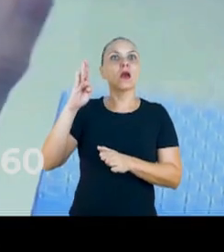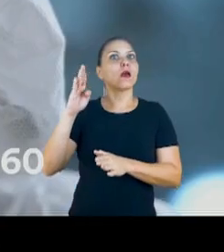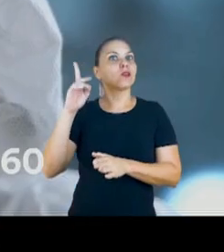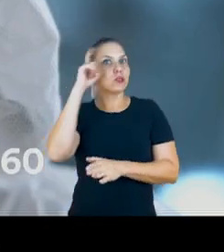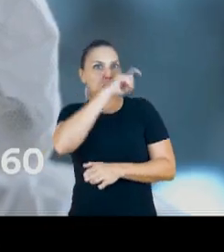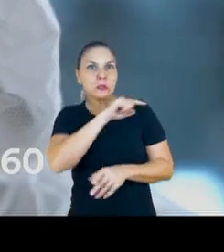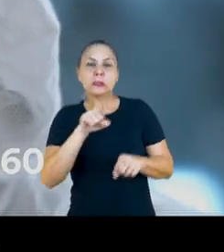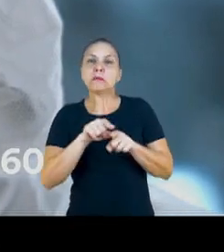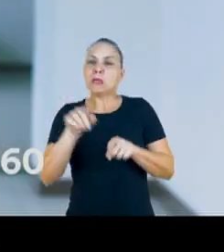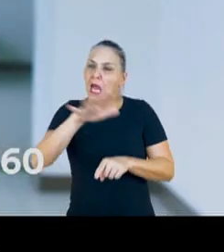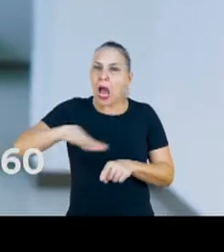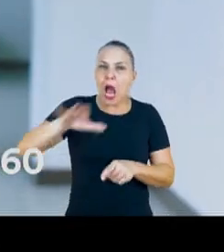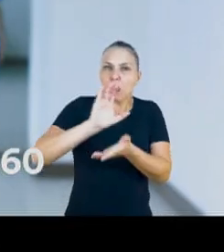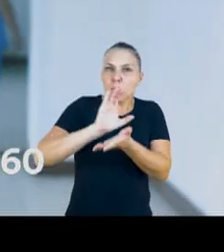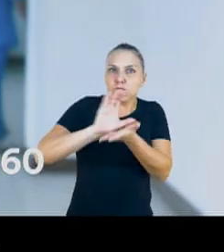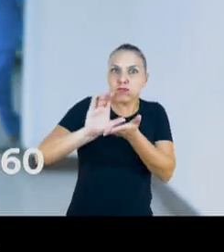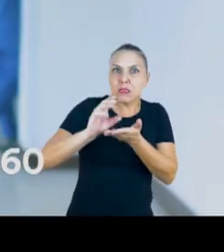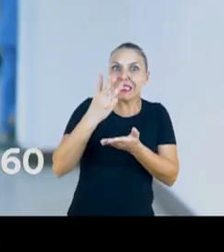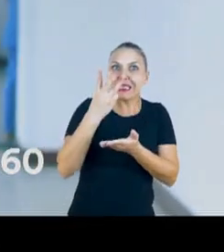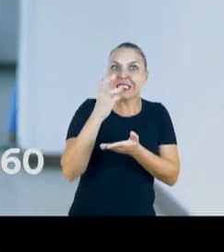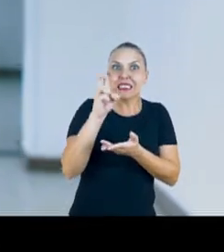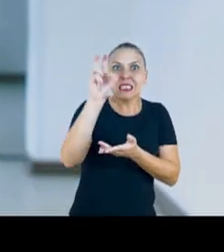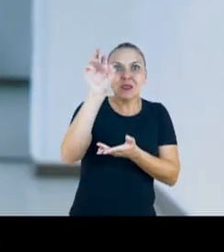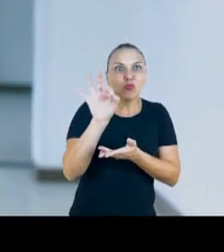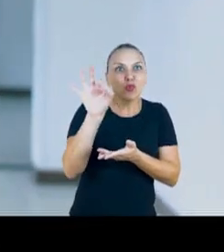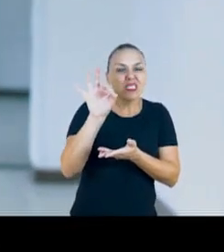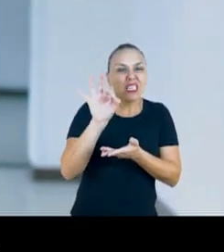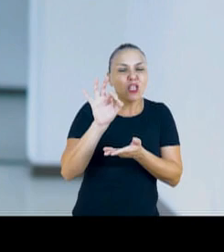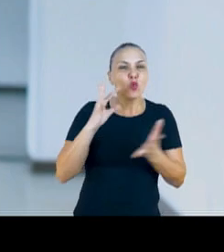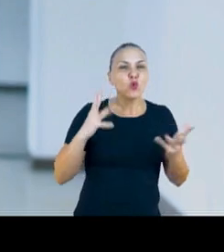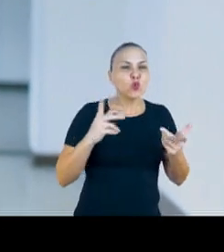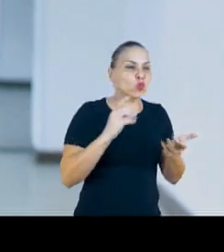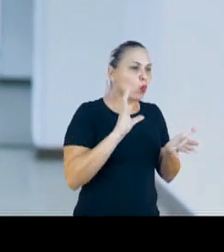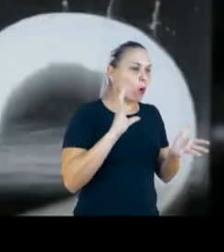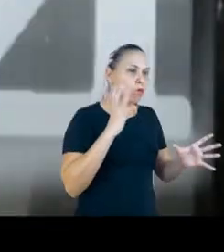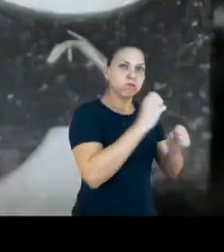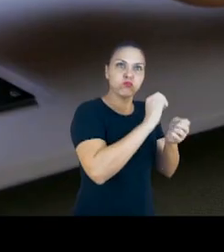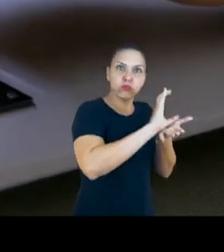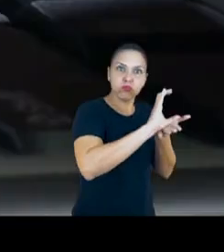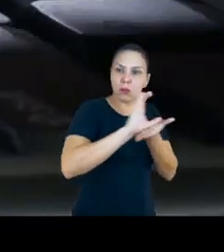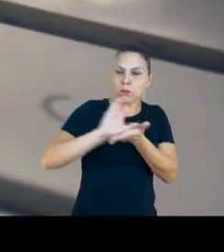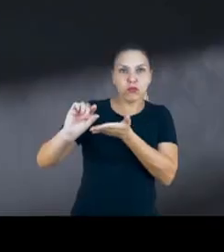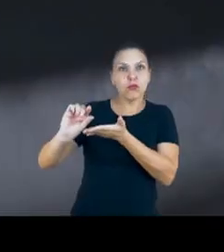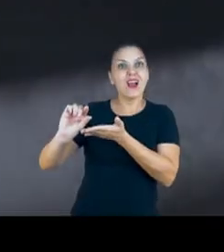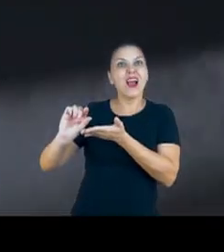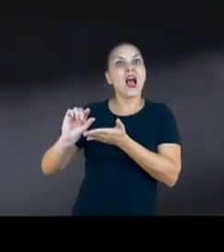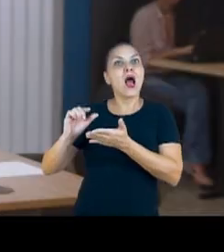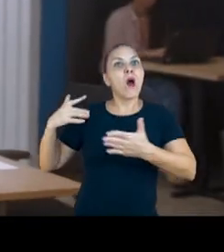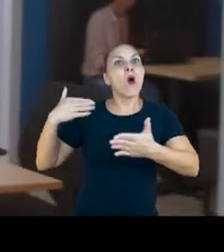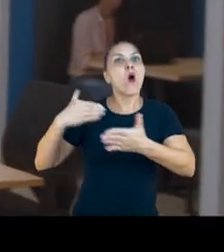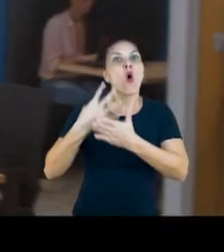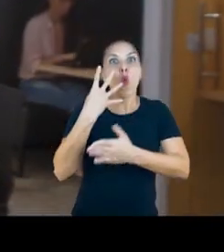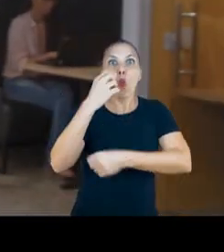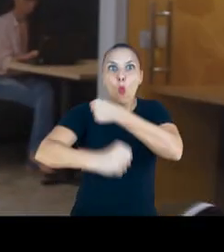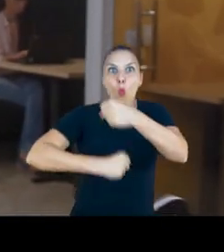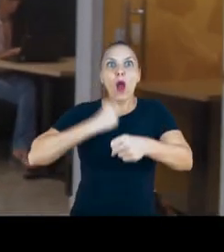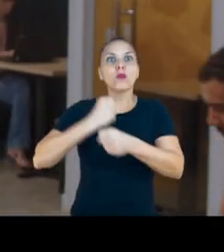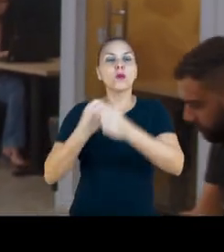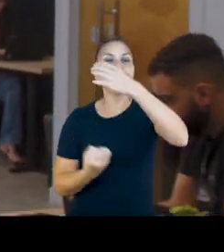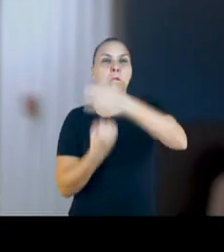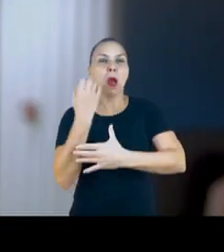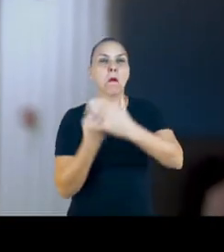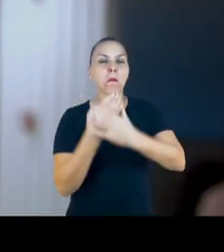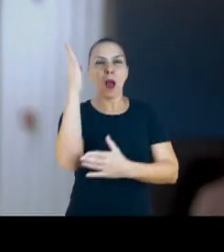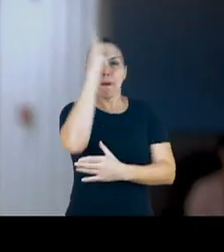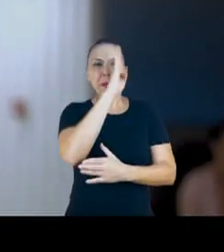e o setor recebe 35% de todos os investimentos. Nos últimos 4 anos, 13 unicórnios foram fundados no